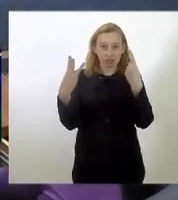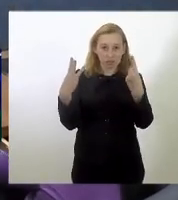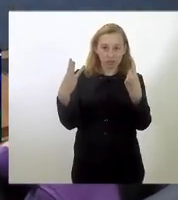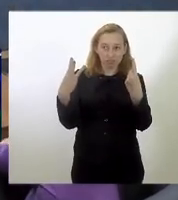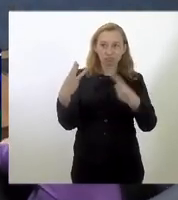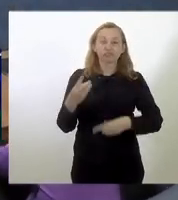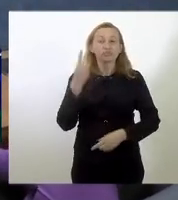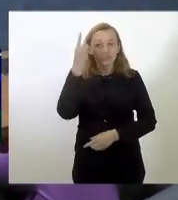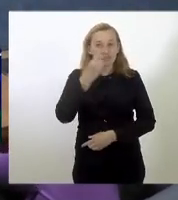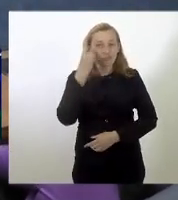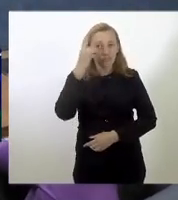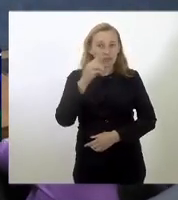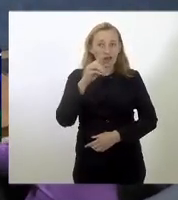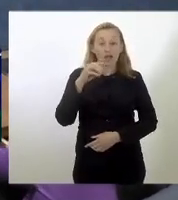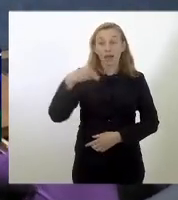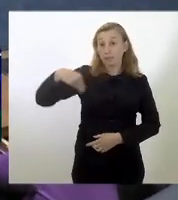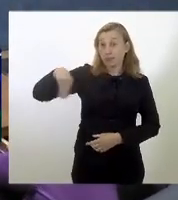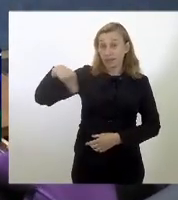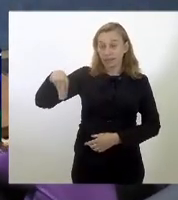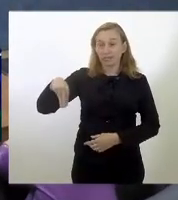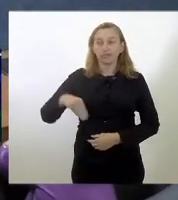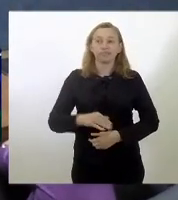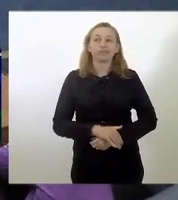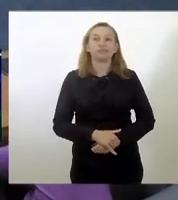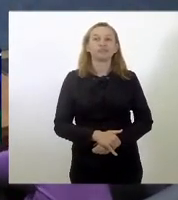Deputado Carlos Mink.